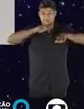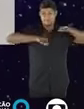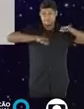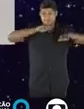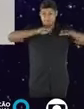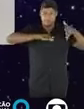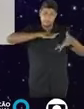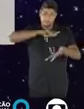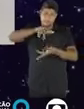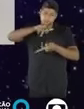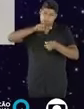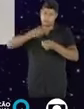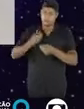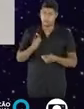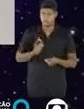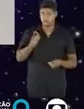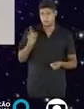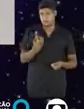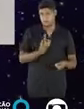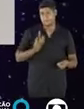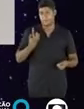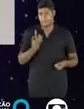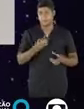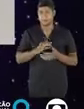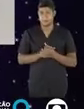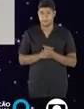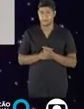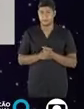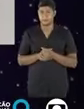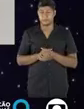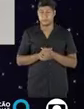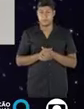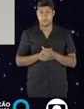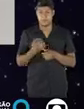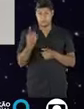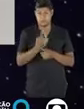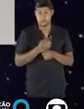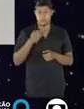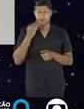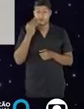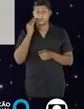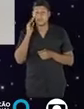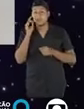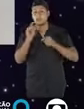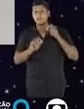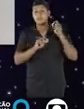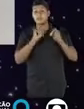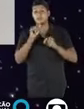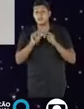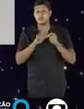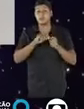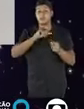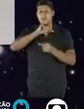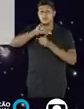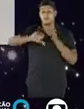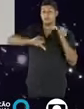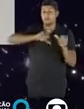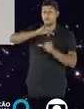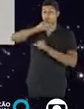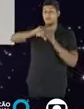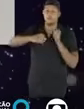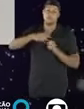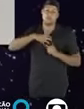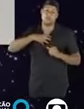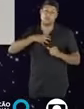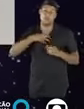ambiental que a gente vive. Então, quando a gente entender que mudando a